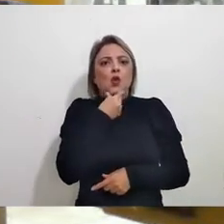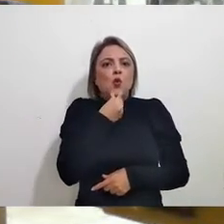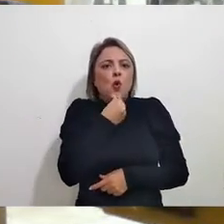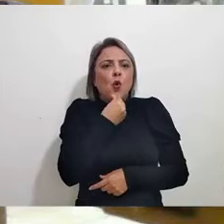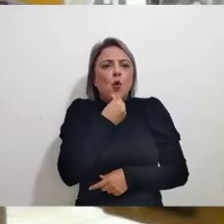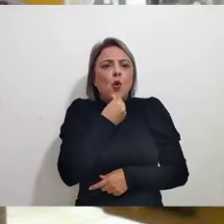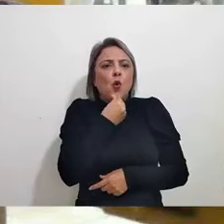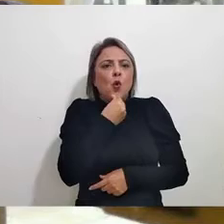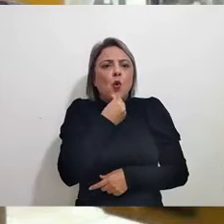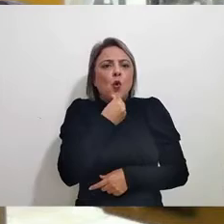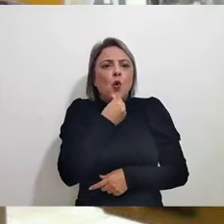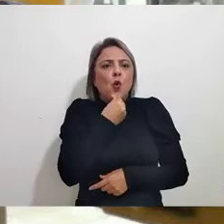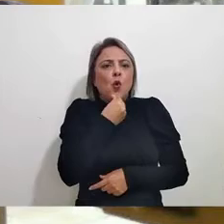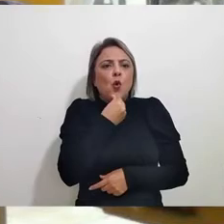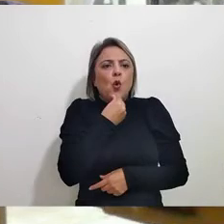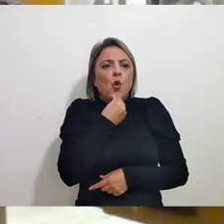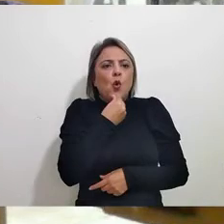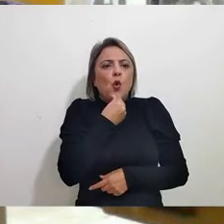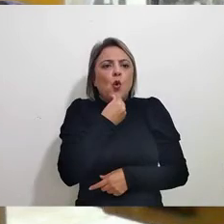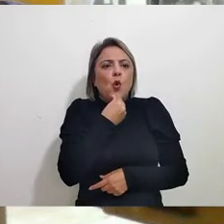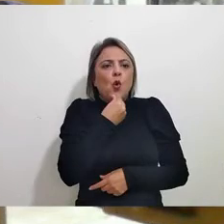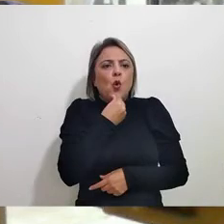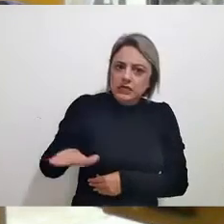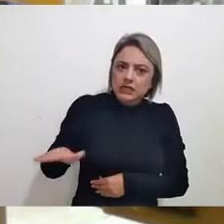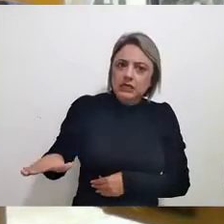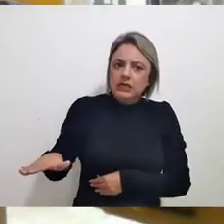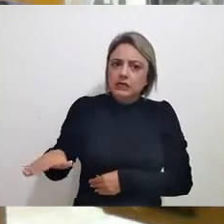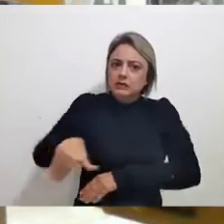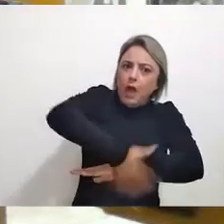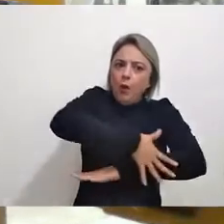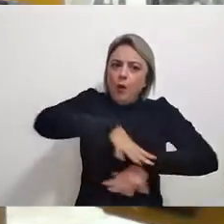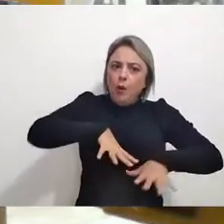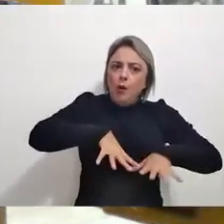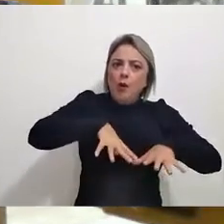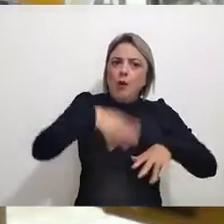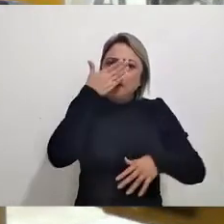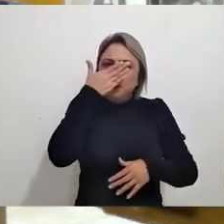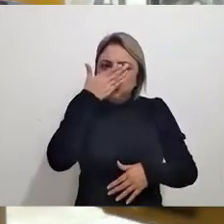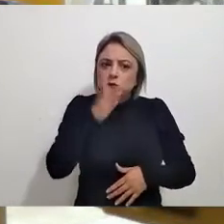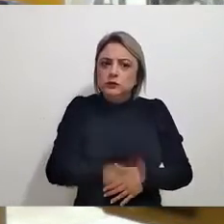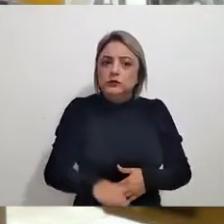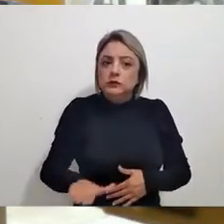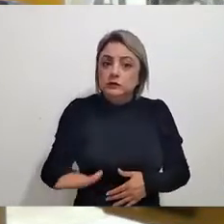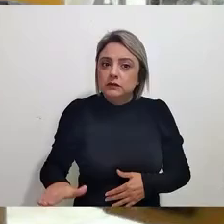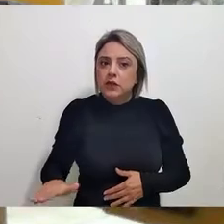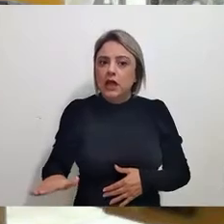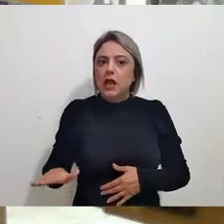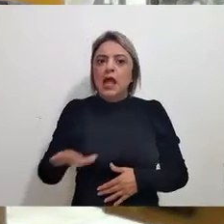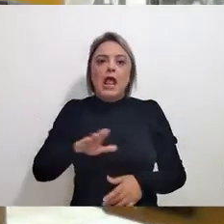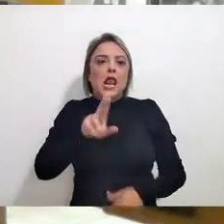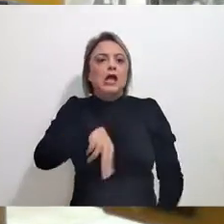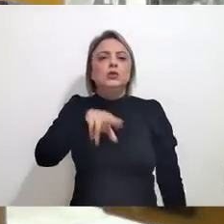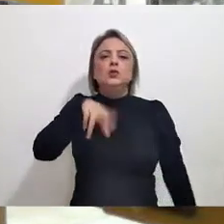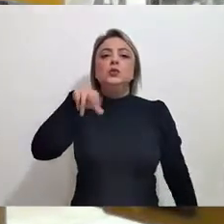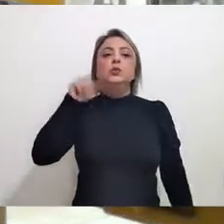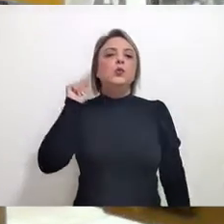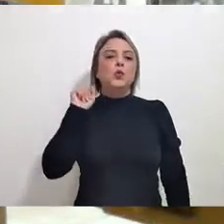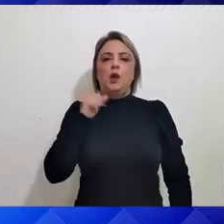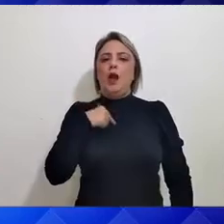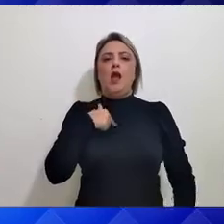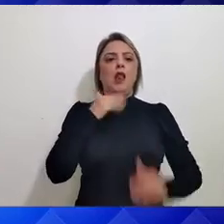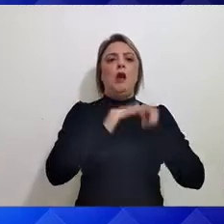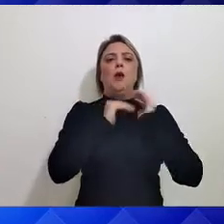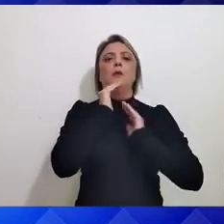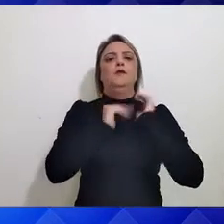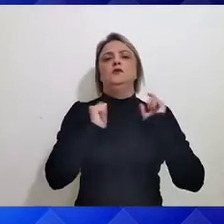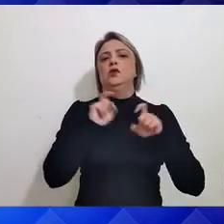levam essa criança à prostituição infantil. Ela é prostituída, ela jamais vai ser uma prostituída, uma prostituta. No